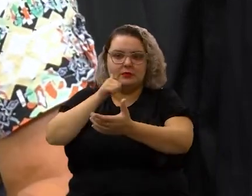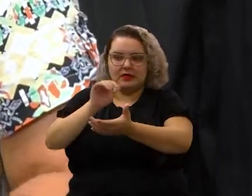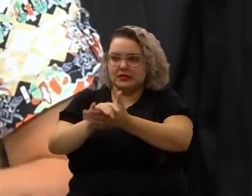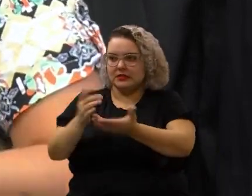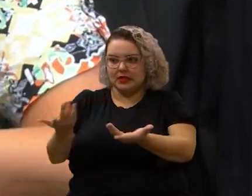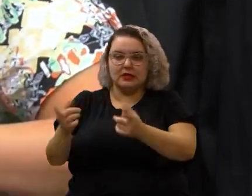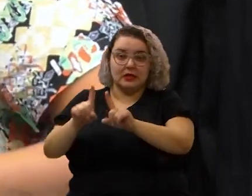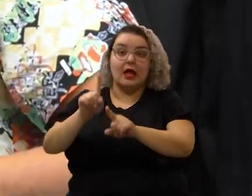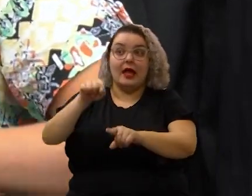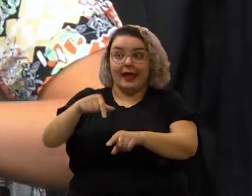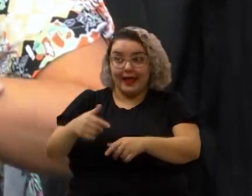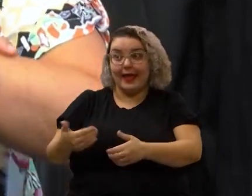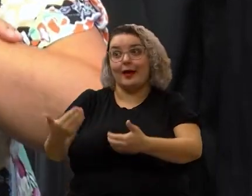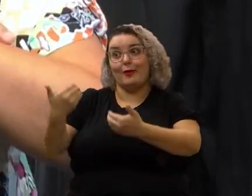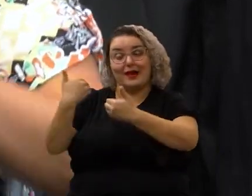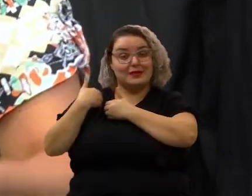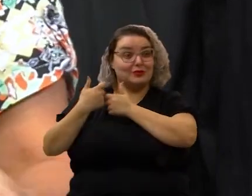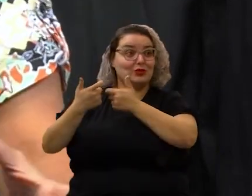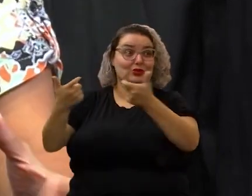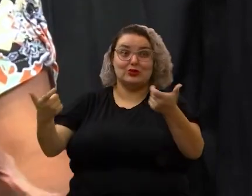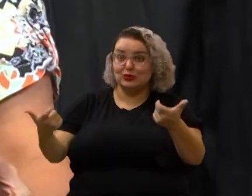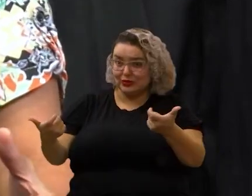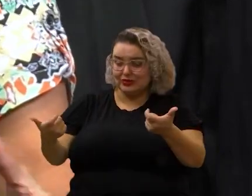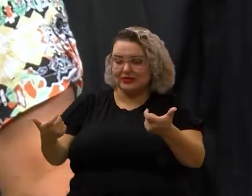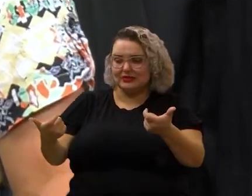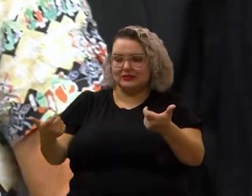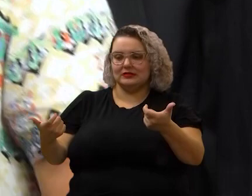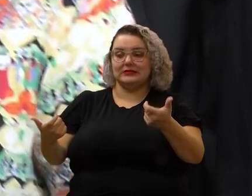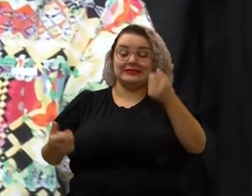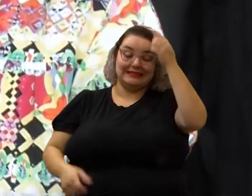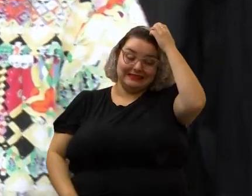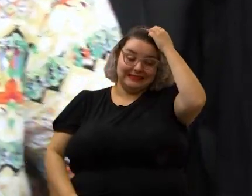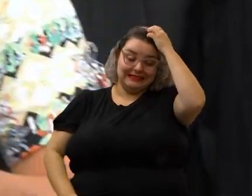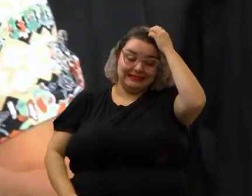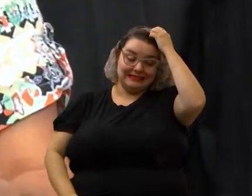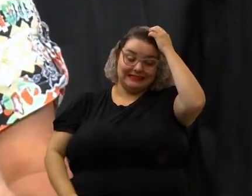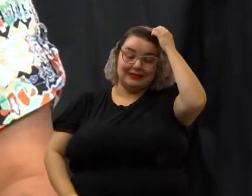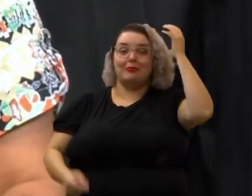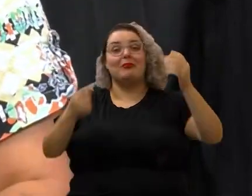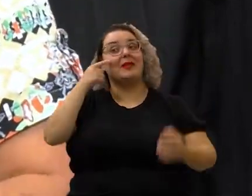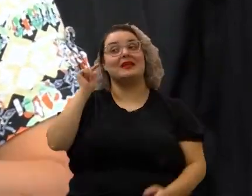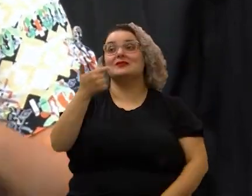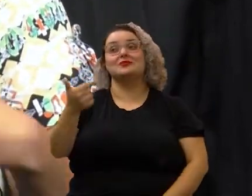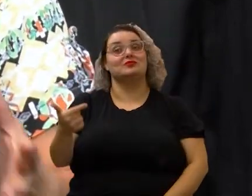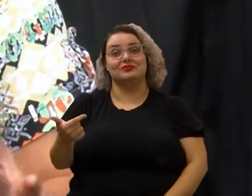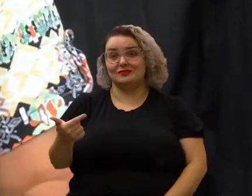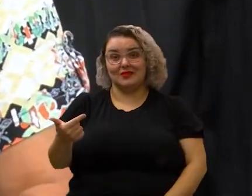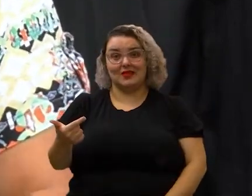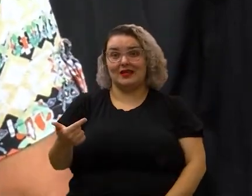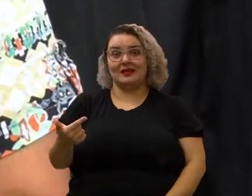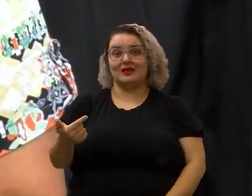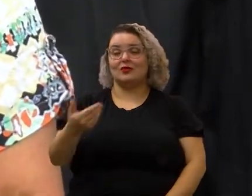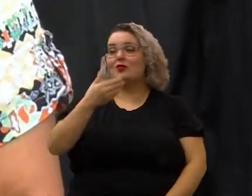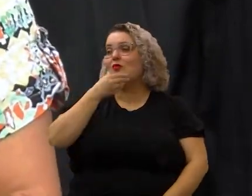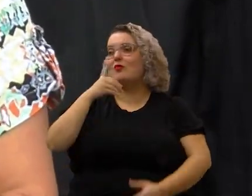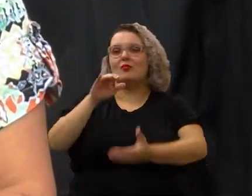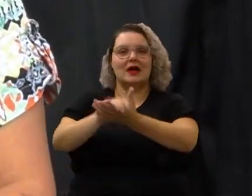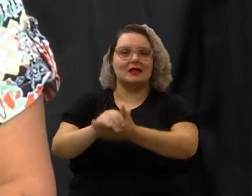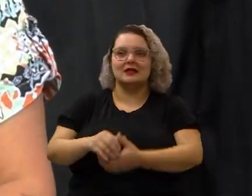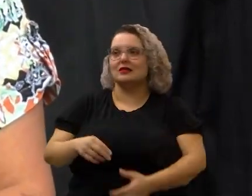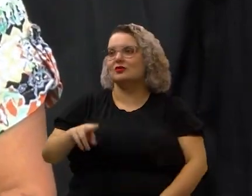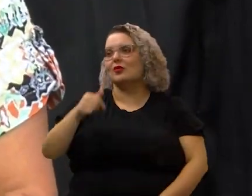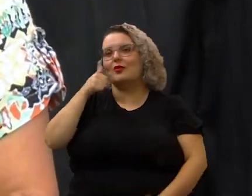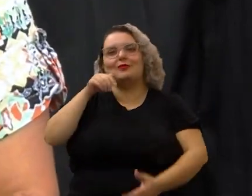solo, então, que é a realidade da enorme maioria das mulheres, ainda mais, né? Então, assim,